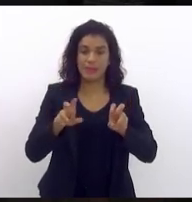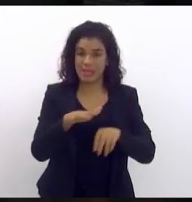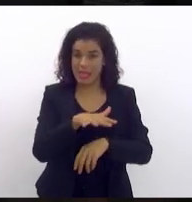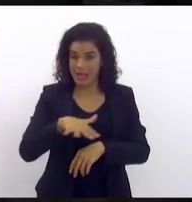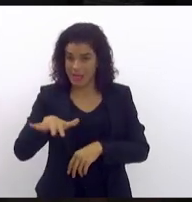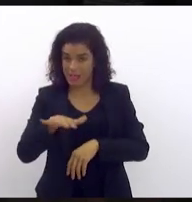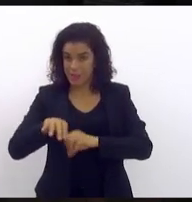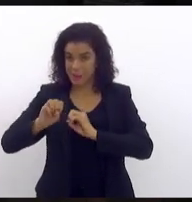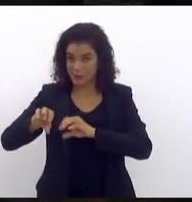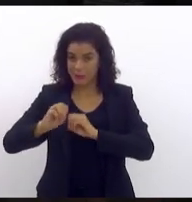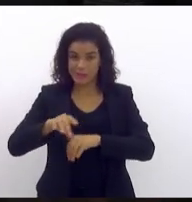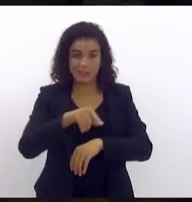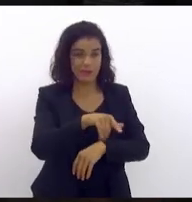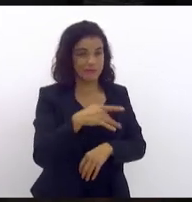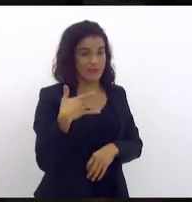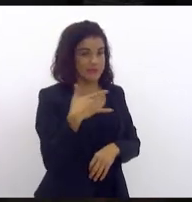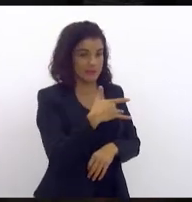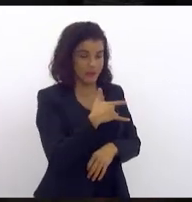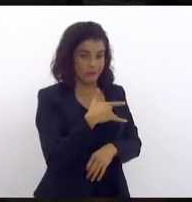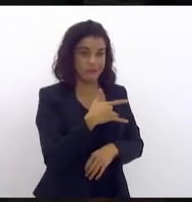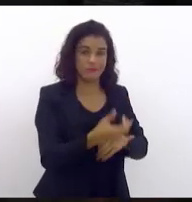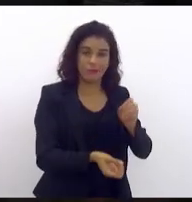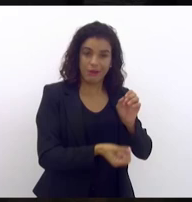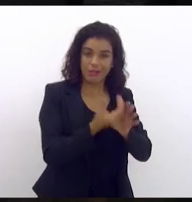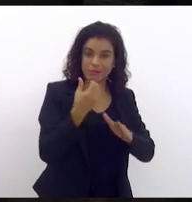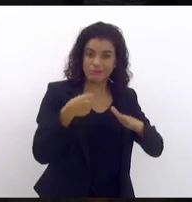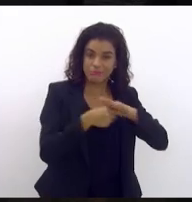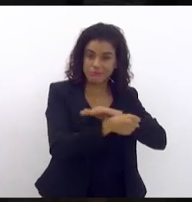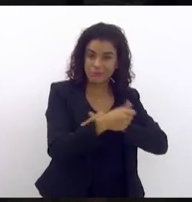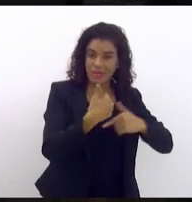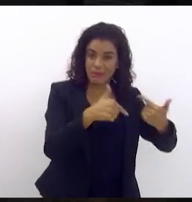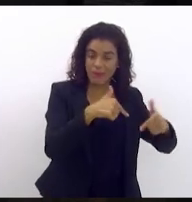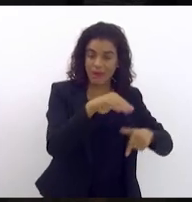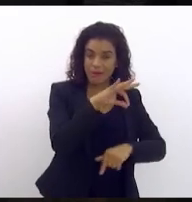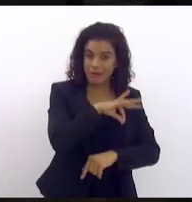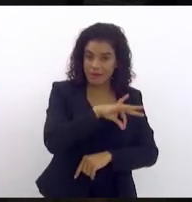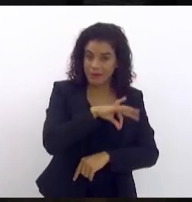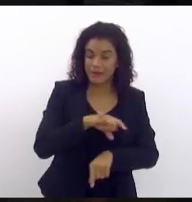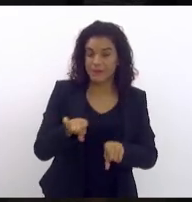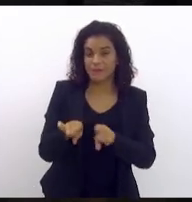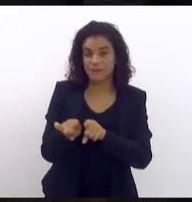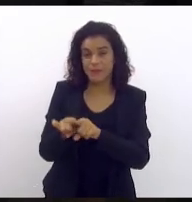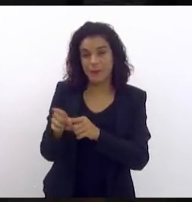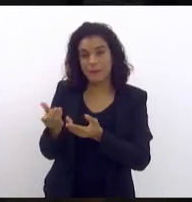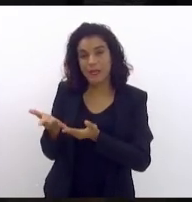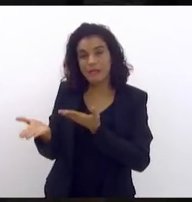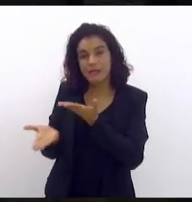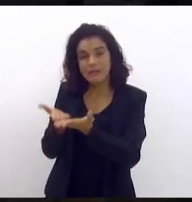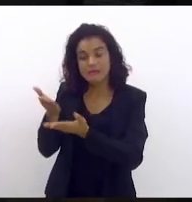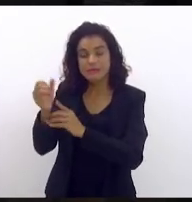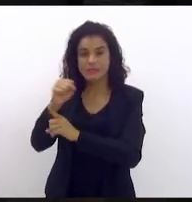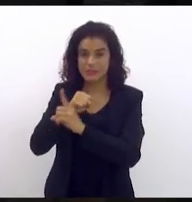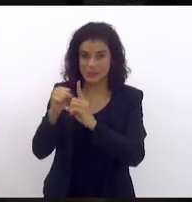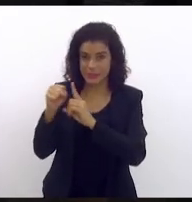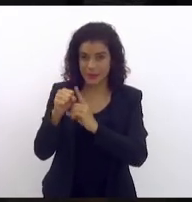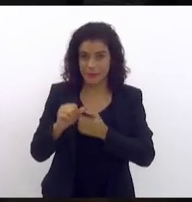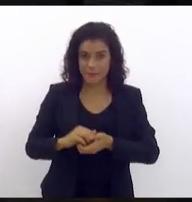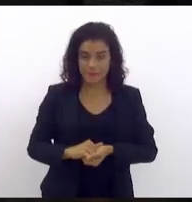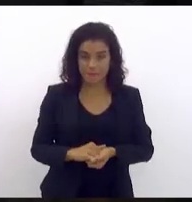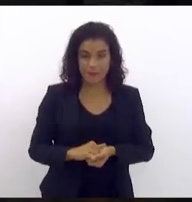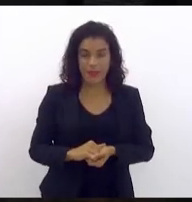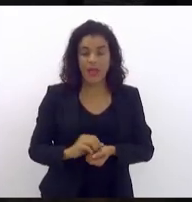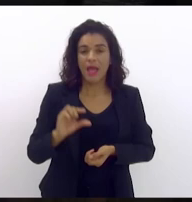educação na saúde na geração de trabalho e renda e também na assistência social